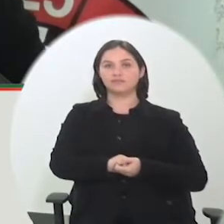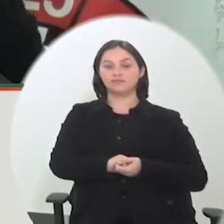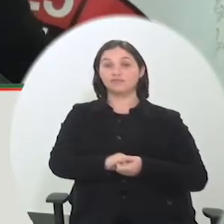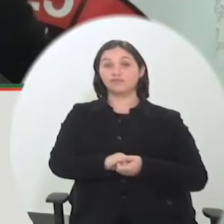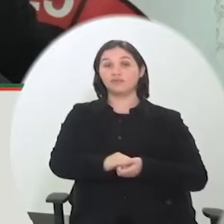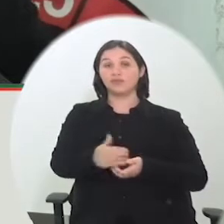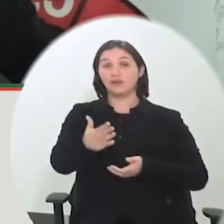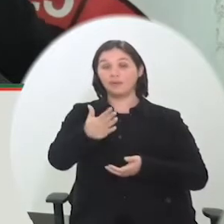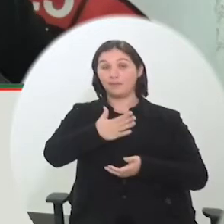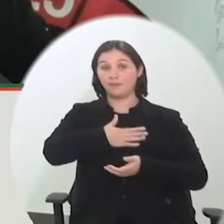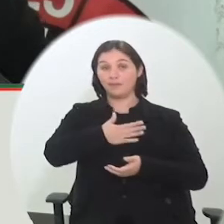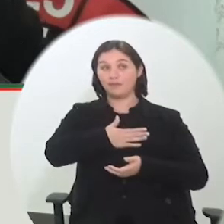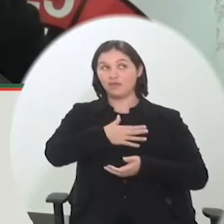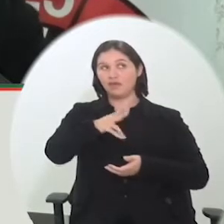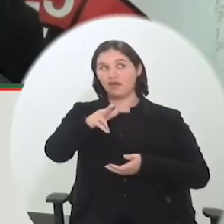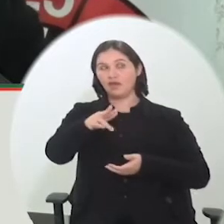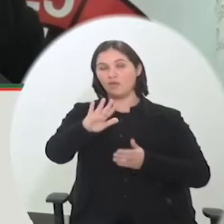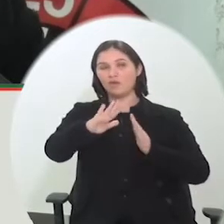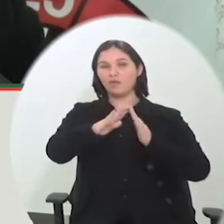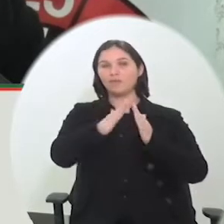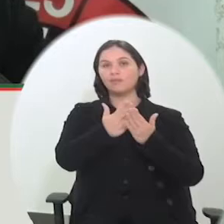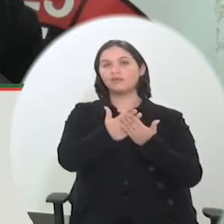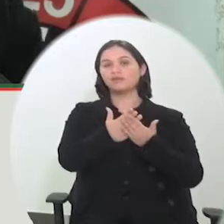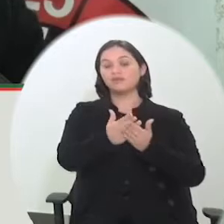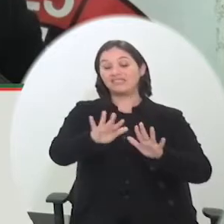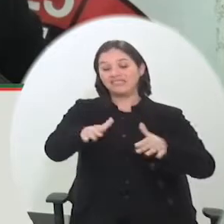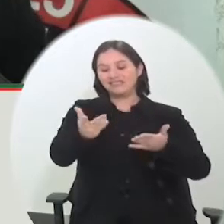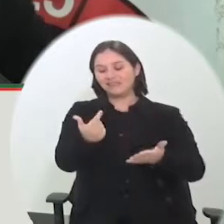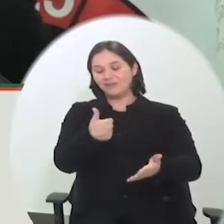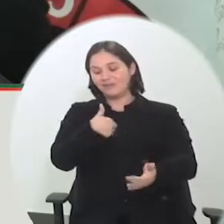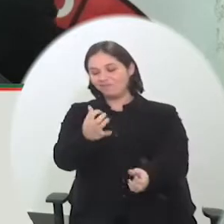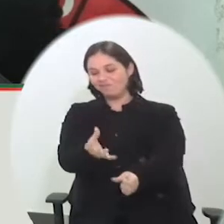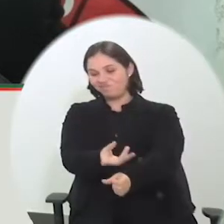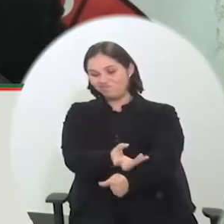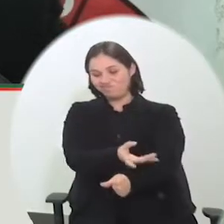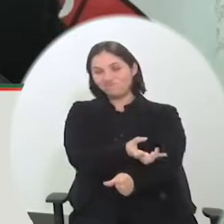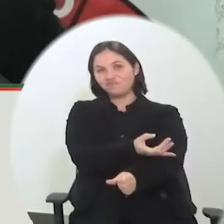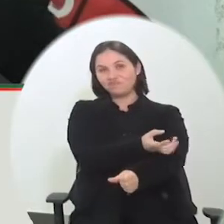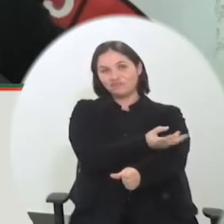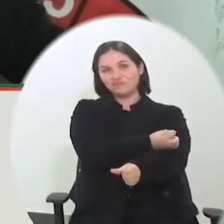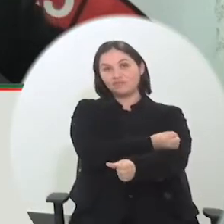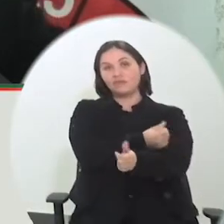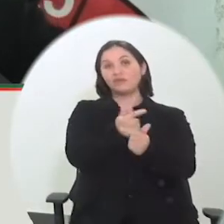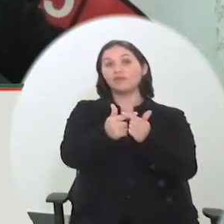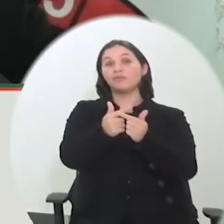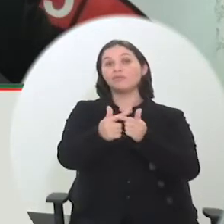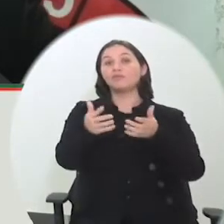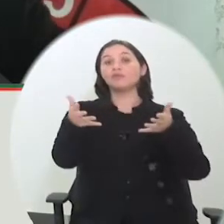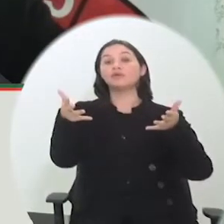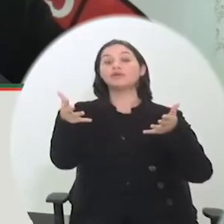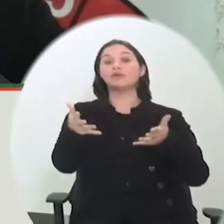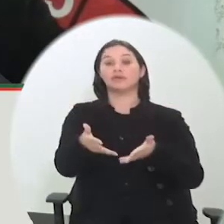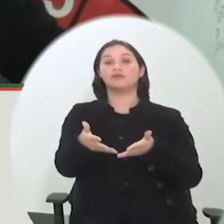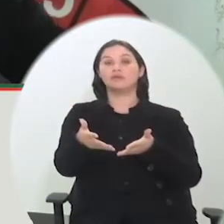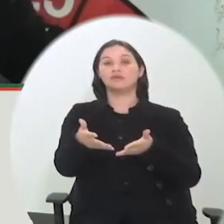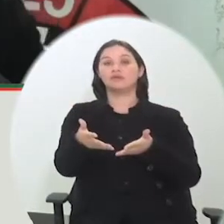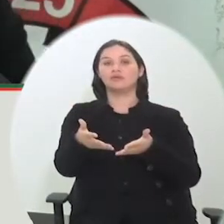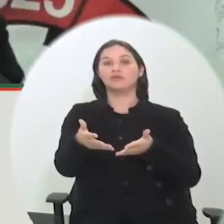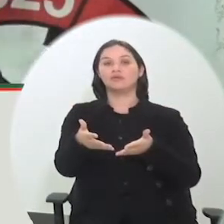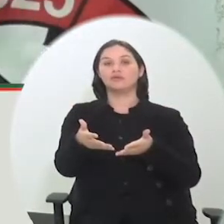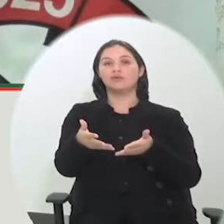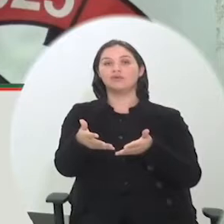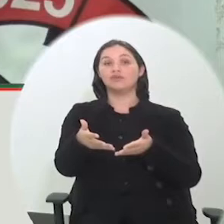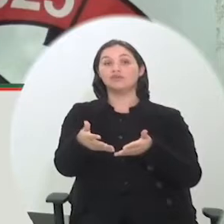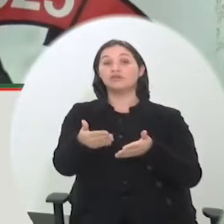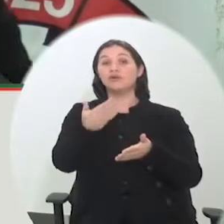isso, a gente se sente bastante emocionado nesse momento em relação a esse aniversário da Polícia Civil. Mas eu queria falar um